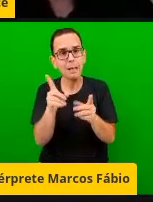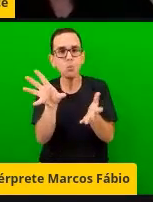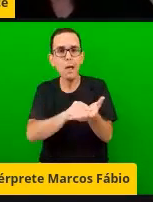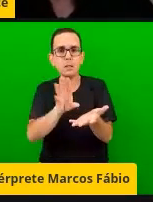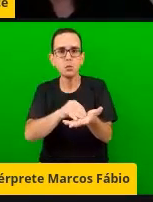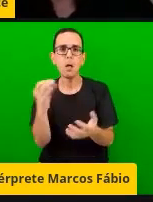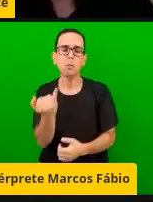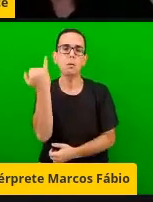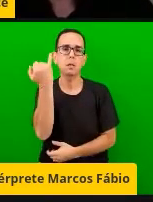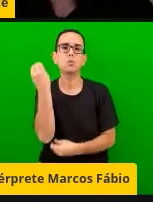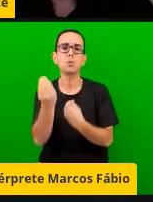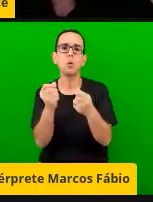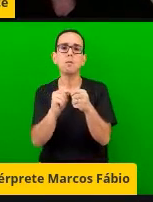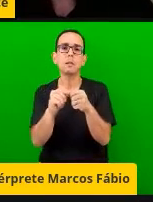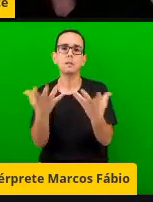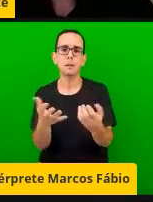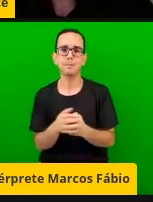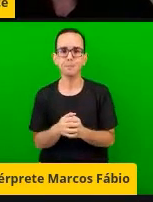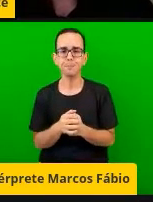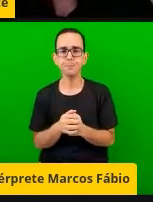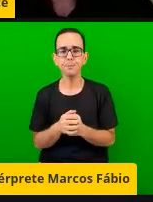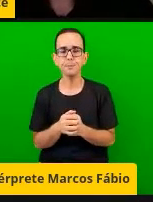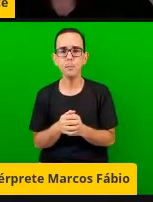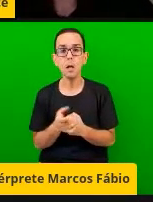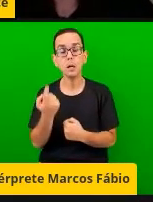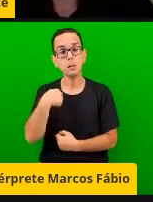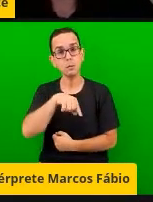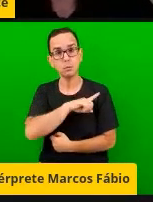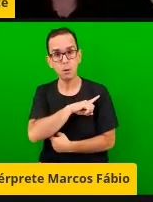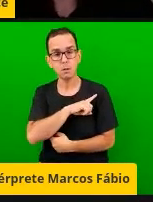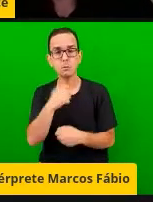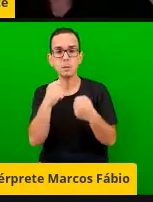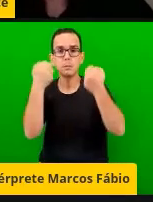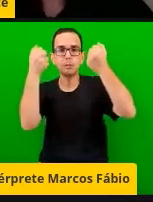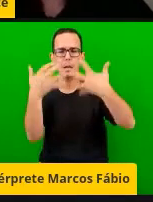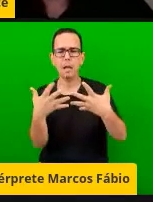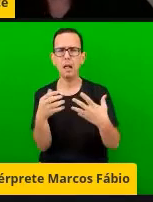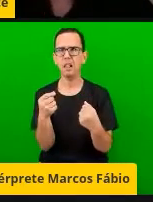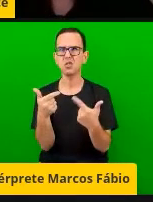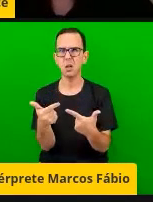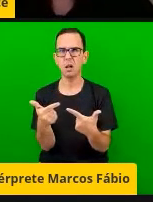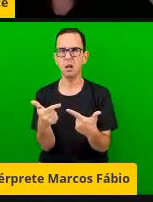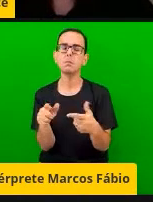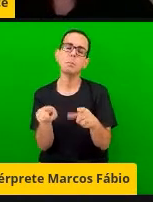fazer. E uma coisa que assim, a gente precisa falar, é chato falar, mas a gente precisa falar.